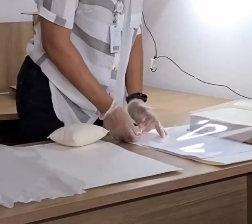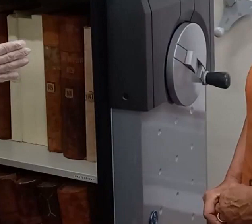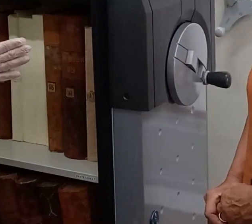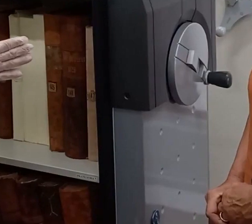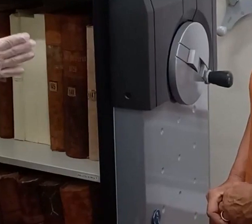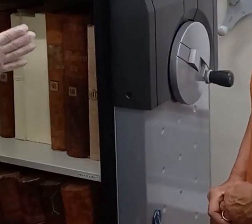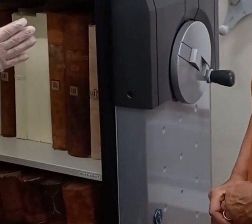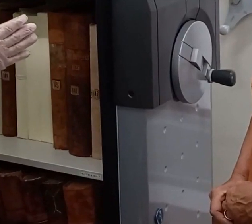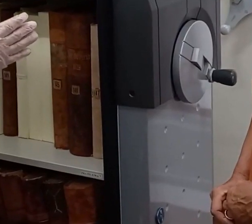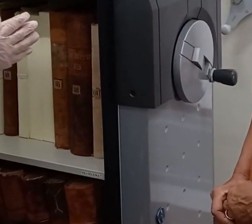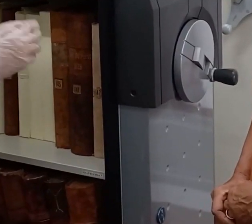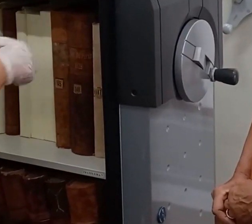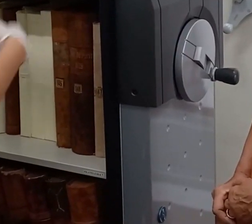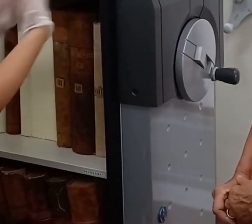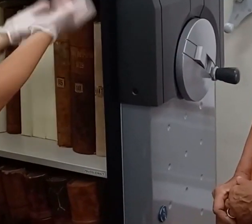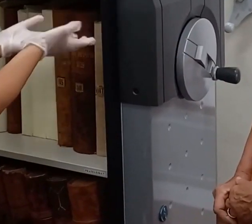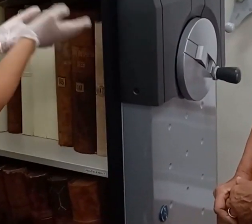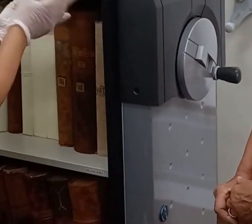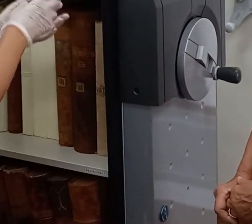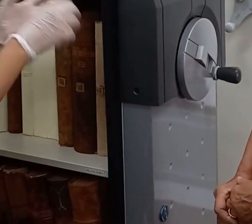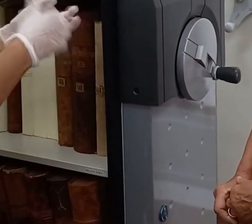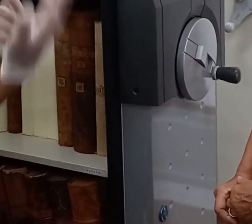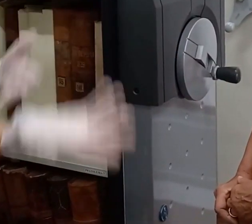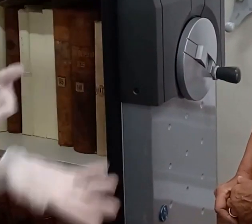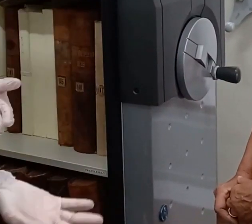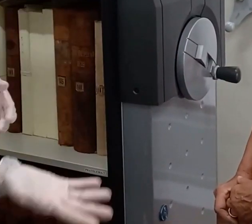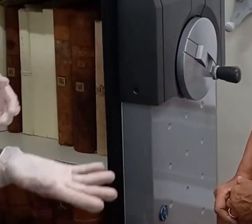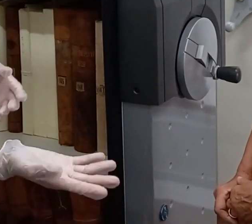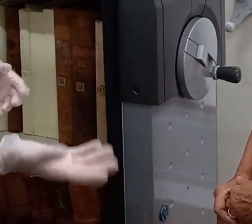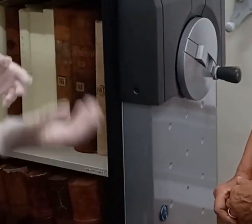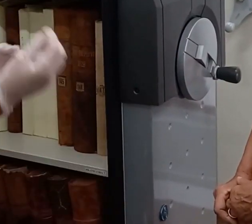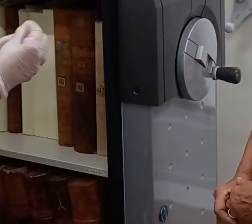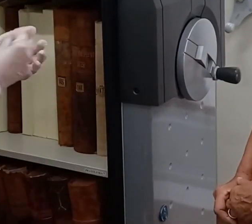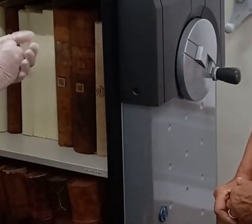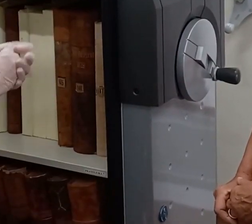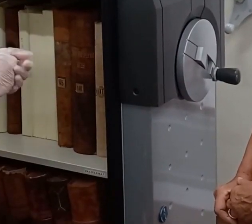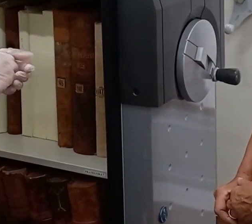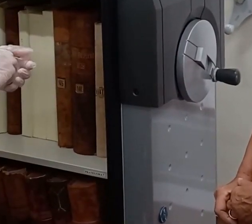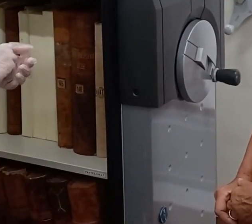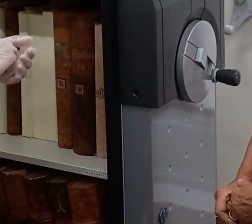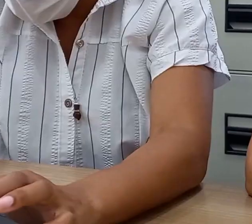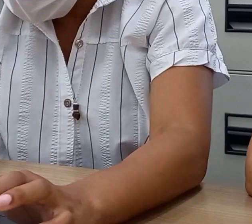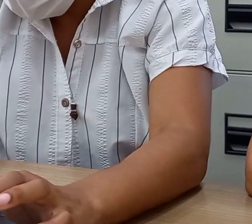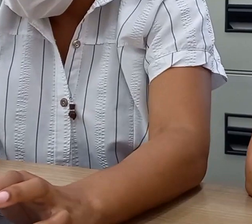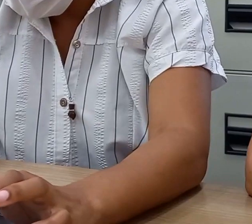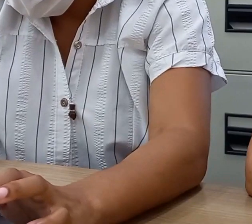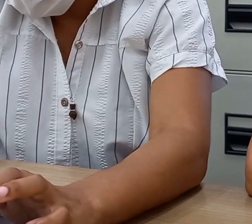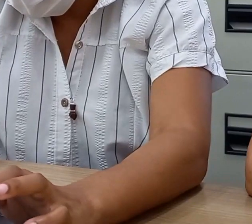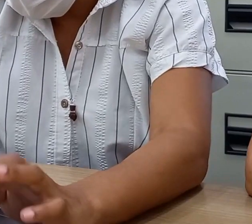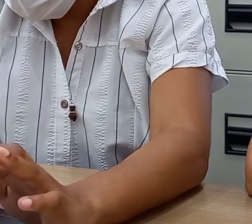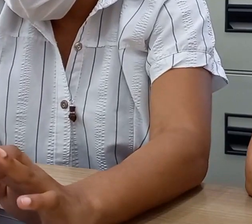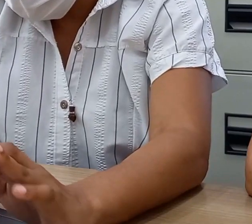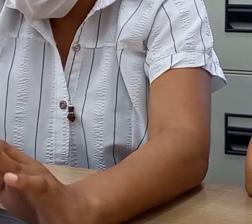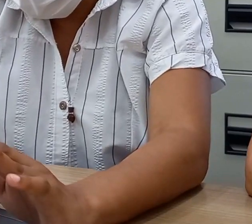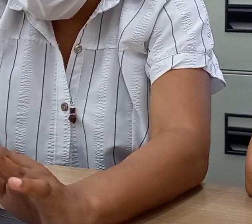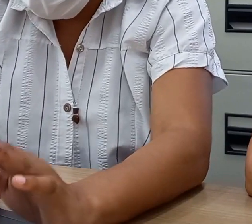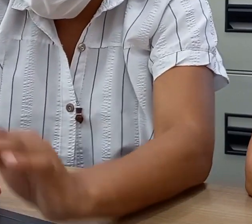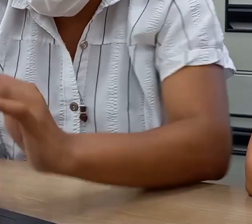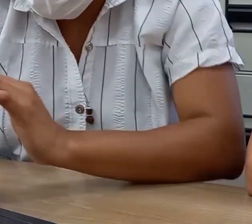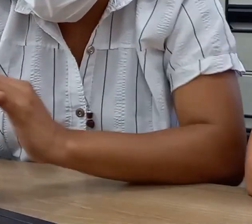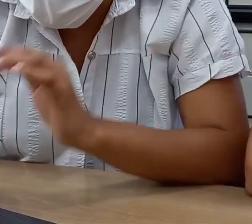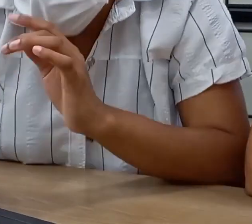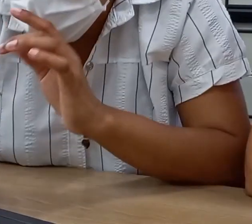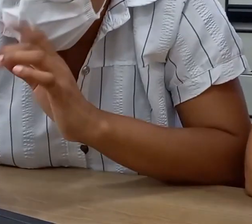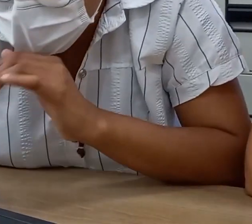de fontes. Então, sem precisar percorrer fisicamente esses acervos, nós poderemos, à medida que esse projeto